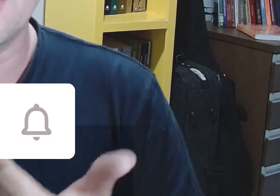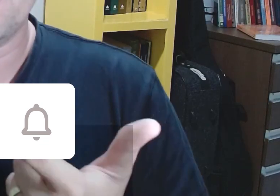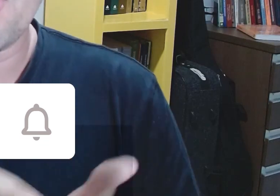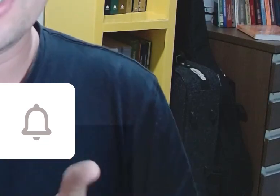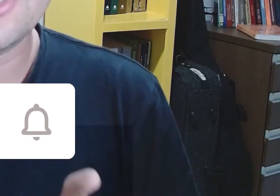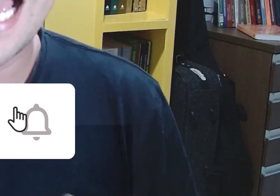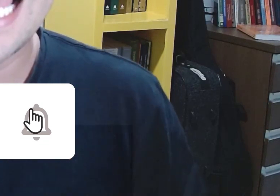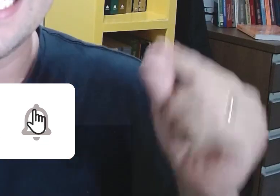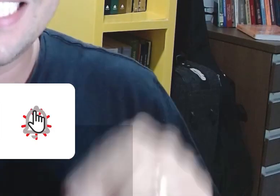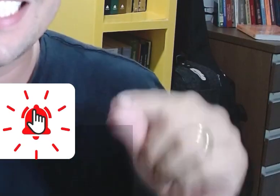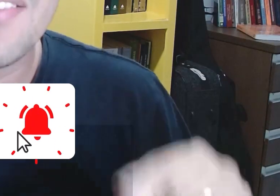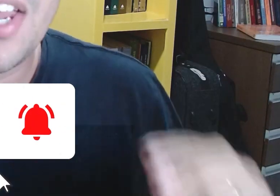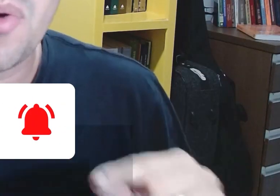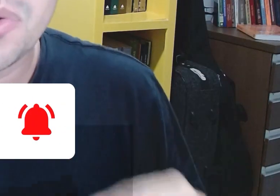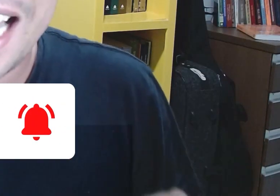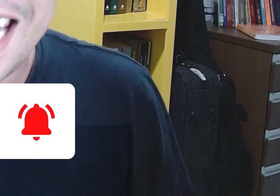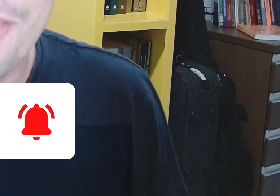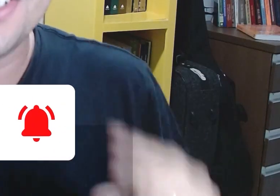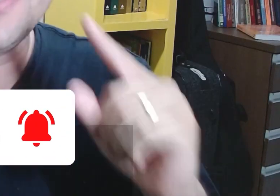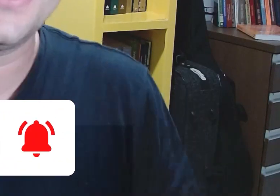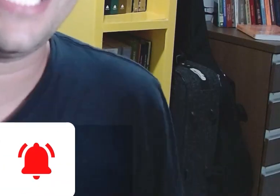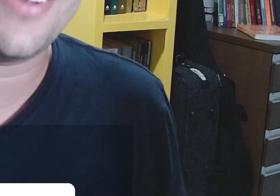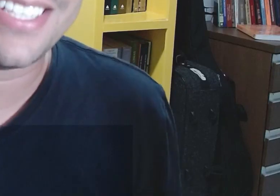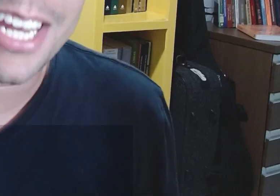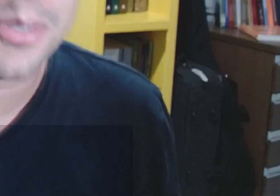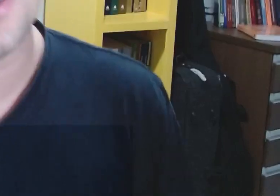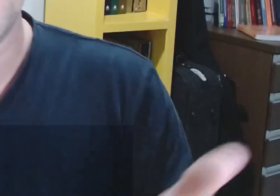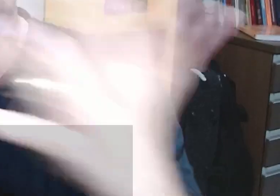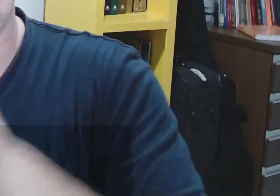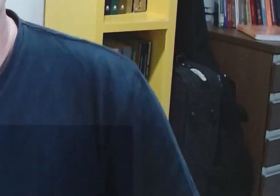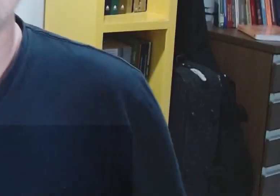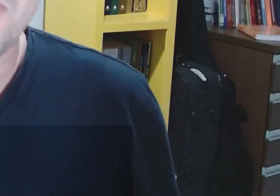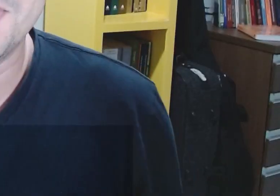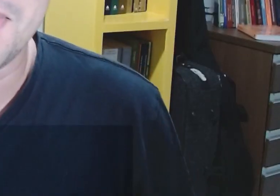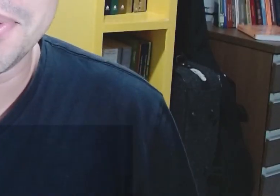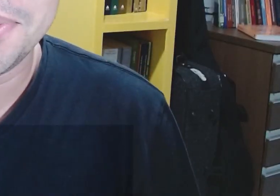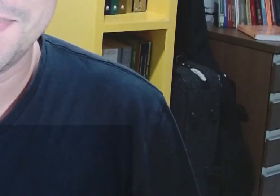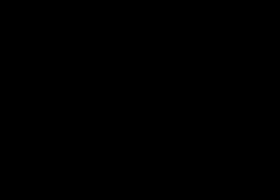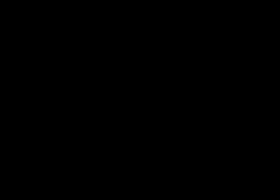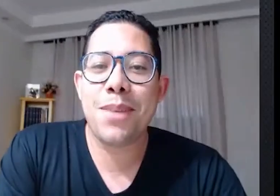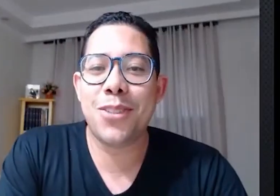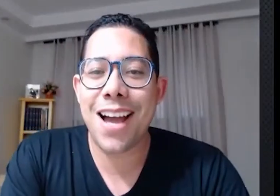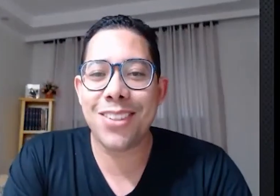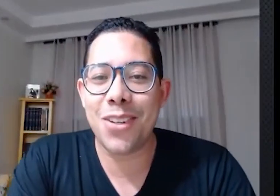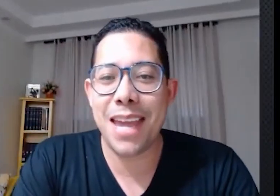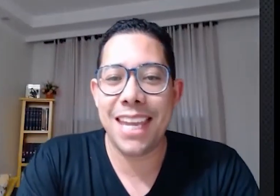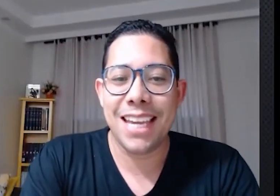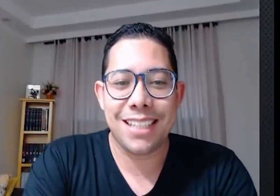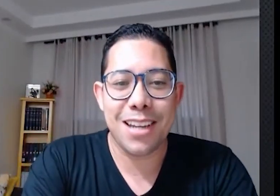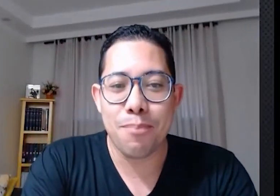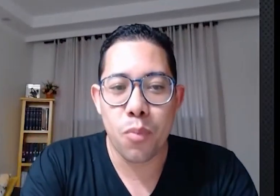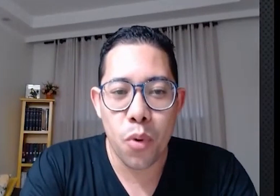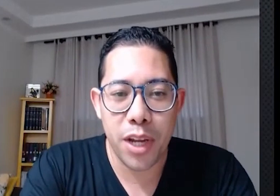like, compartilhar e se inscrever em nosso canal se você ainda não é inscrito. Bora pro conteúdo. Olá, pessoal, tudo